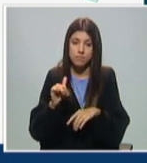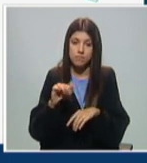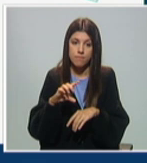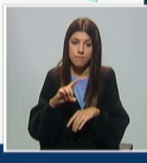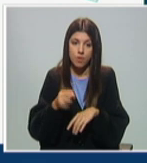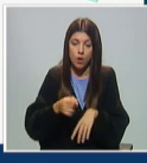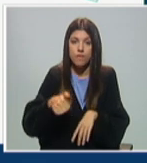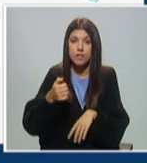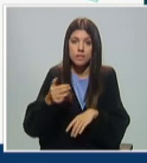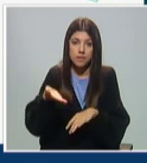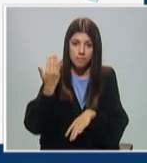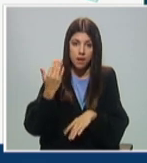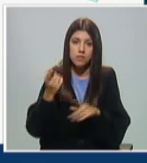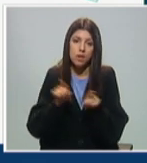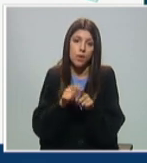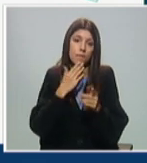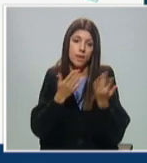de parabéns.